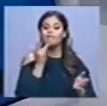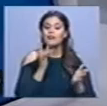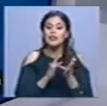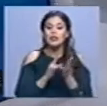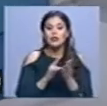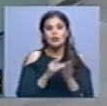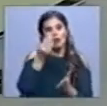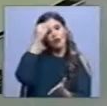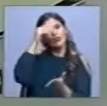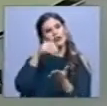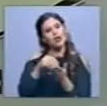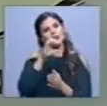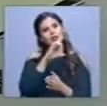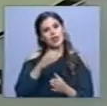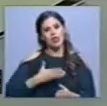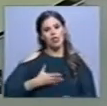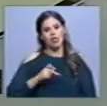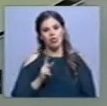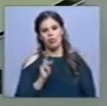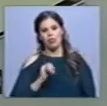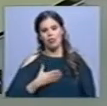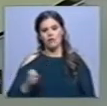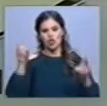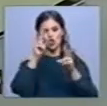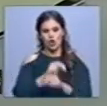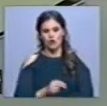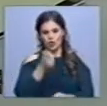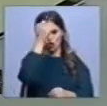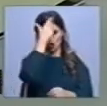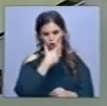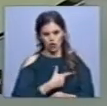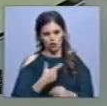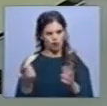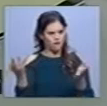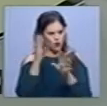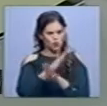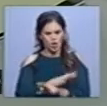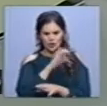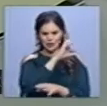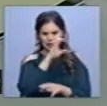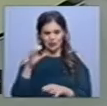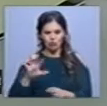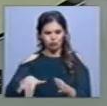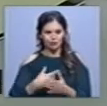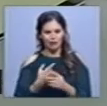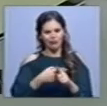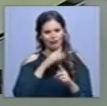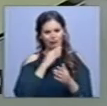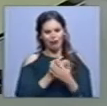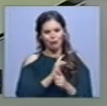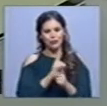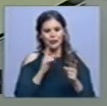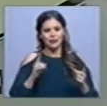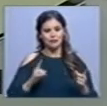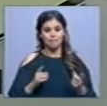da Ciência, de David Wootton, a nova história da revolução científica, de temas e debates. É uma proposta interessante porque